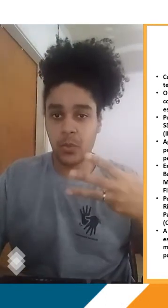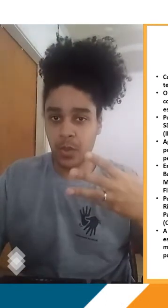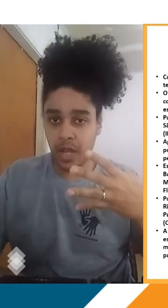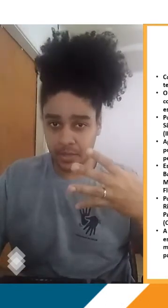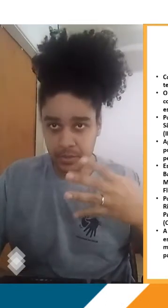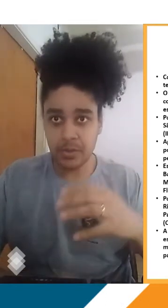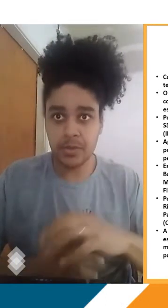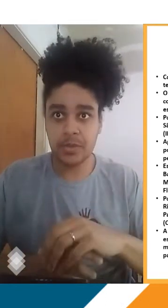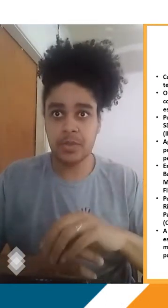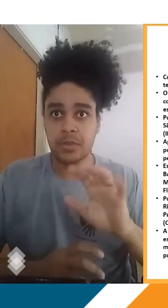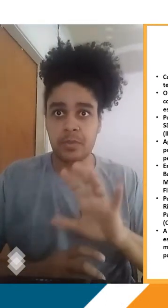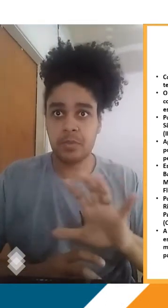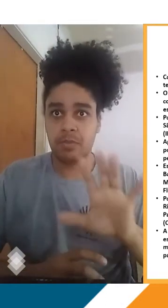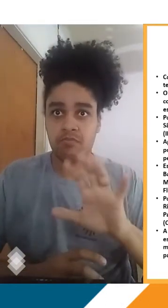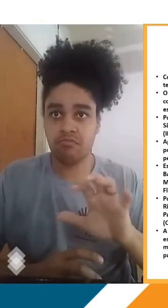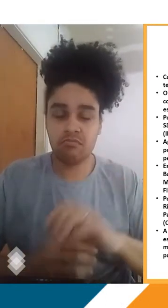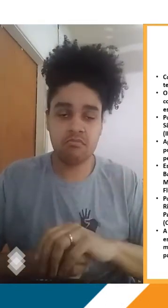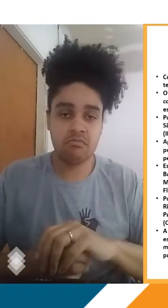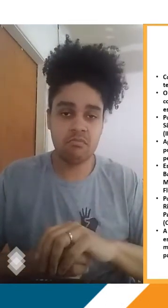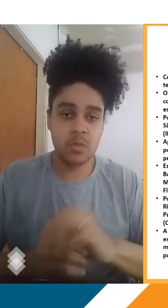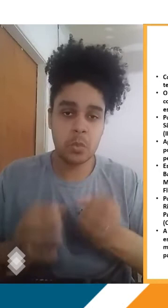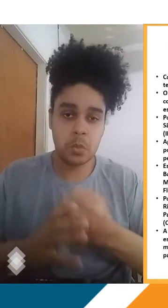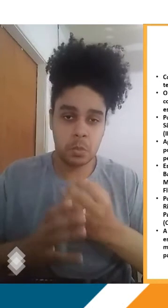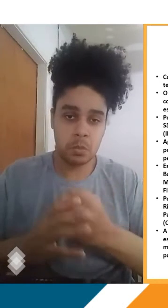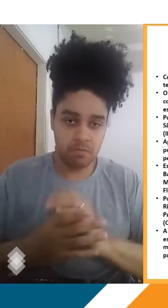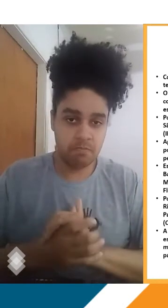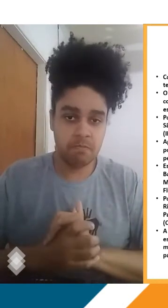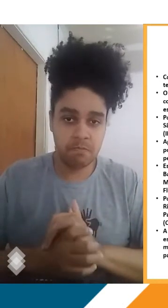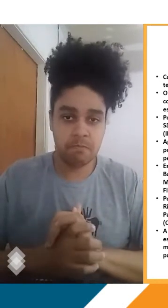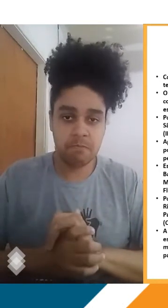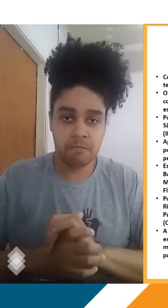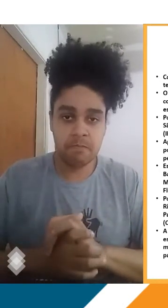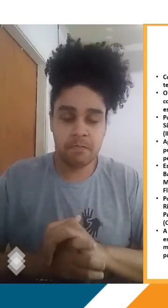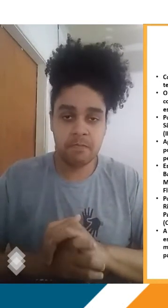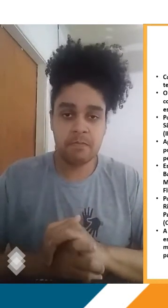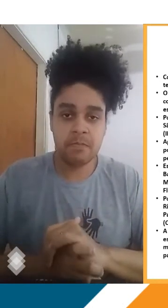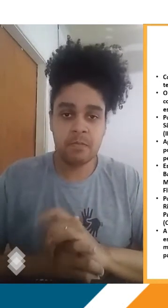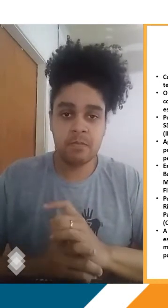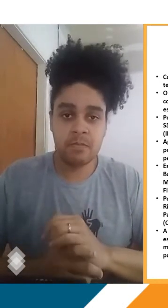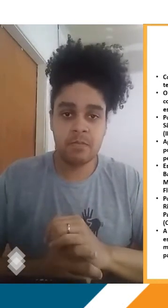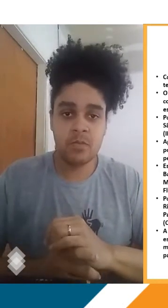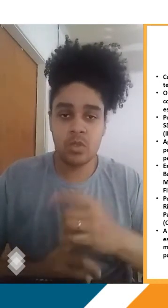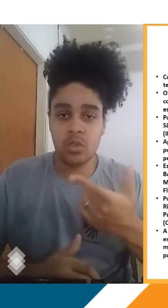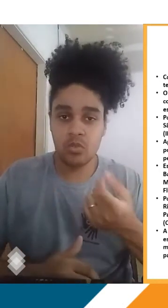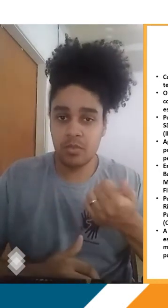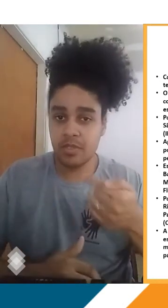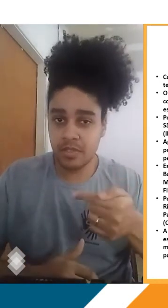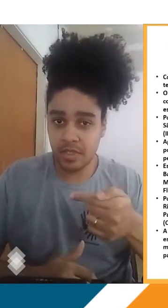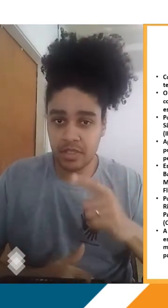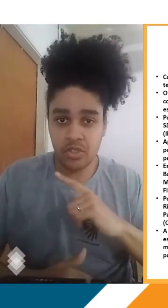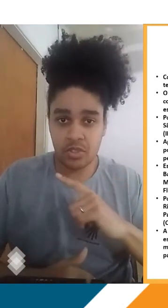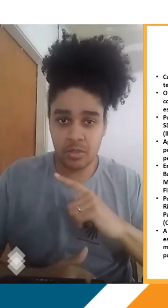brasileiro em extensão territorial, segundo o Centro Estadual de Estatística e Pesquisas e Informação de Servidores Públicos do Rio de Janeiro.